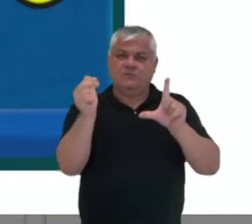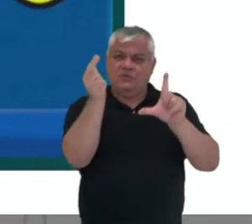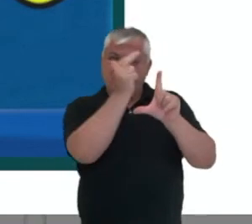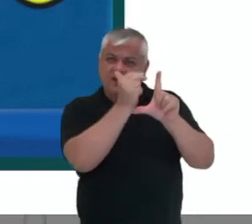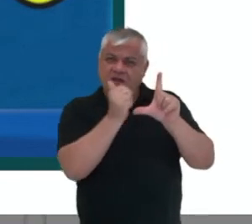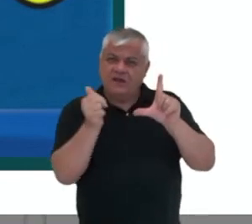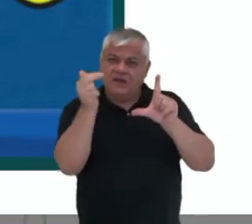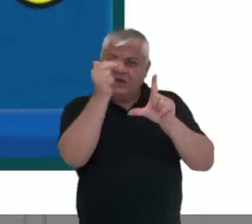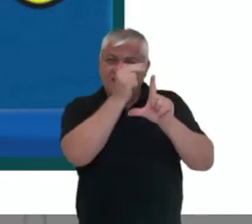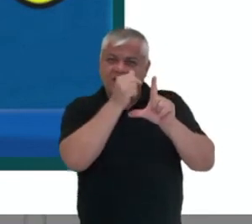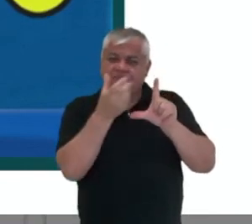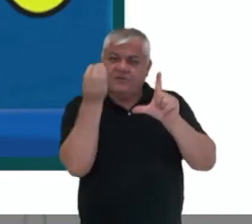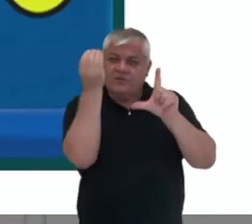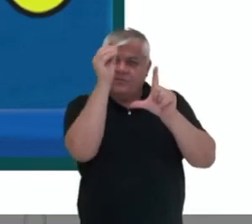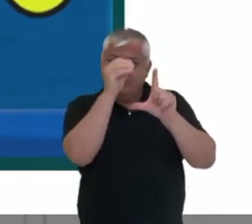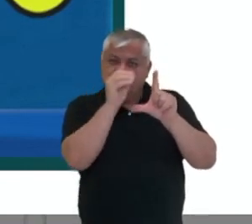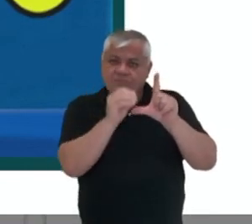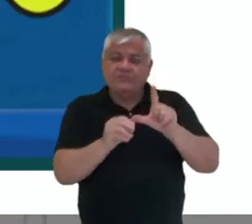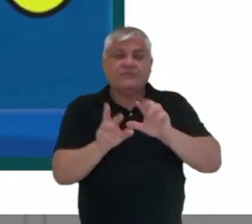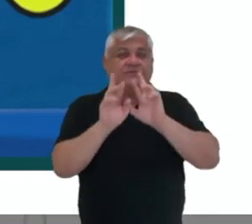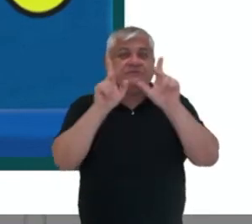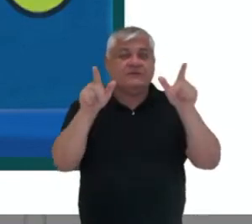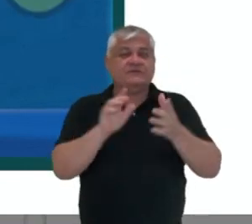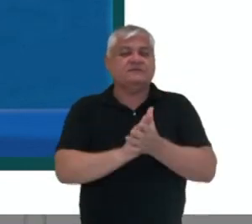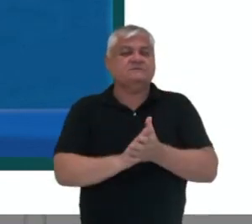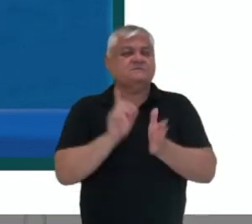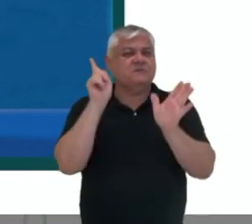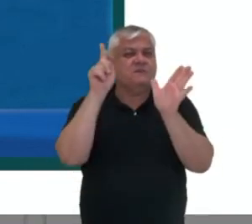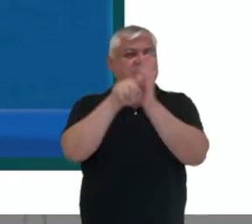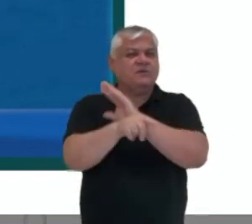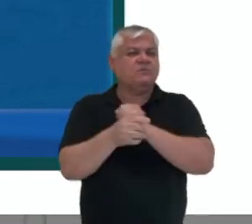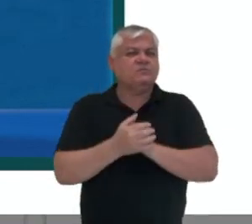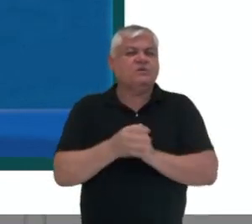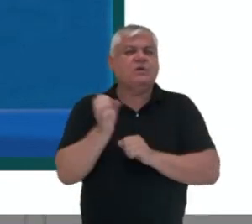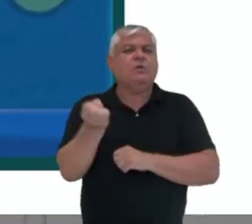explorar os dados de maneiras diferentes. Pergunto-me, quantas